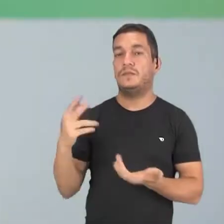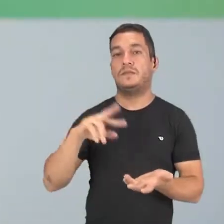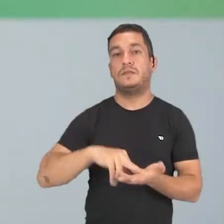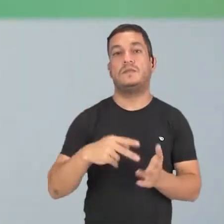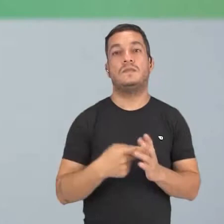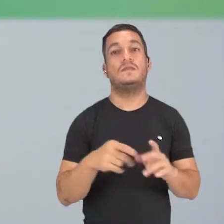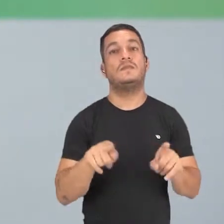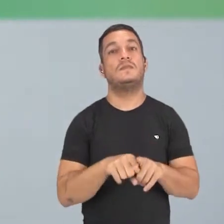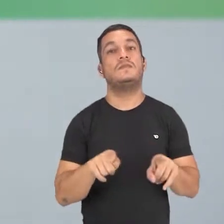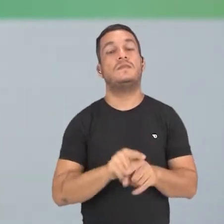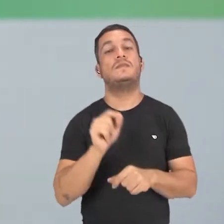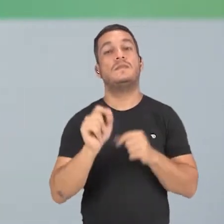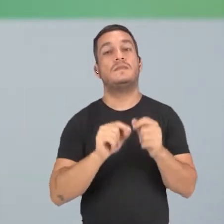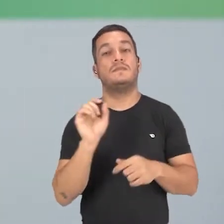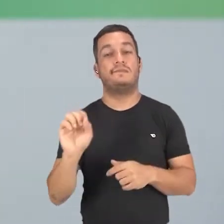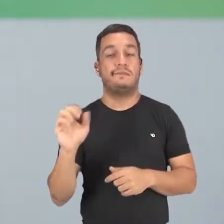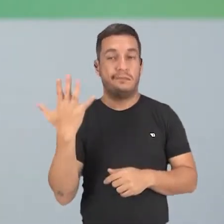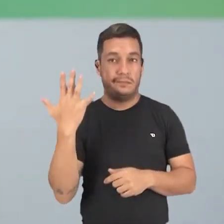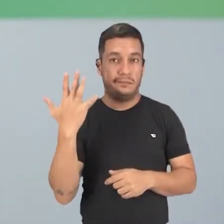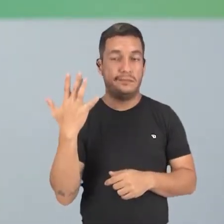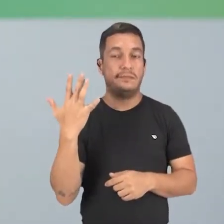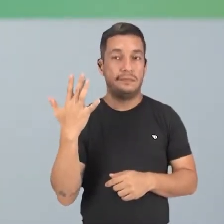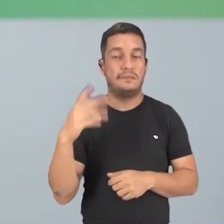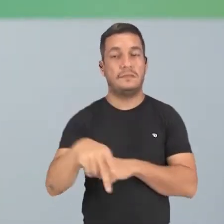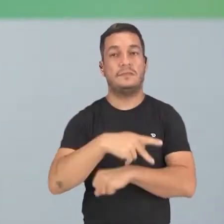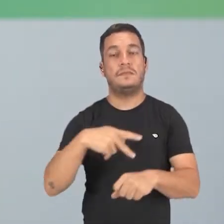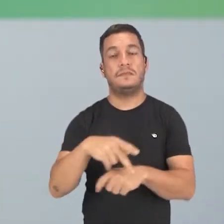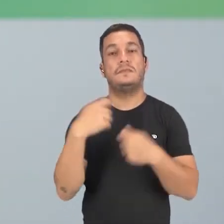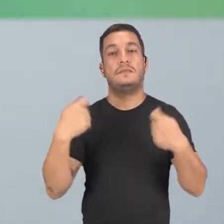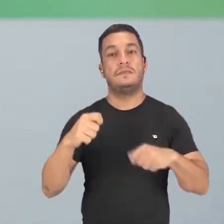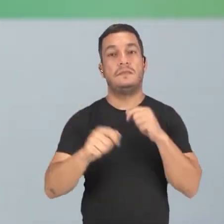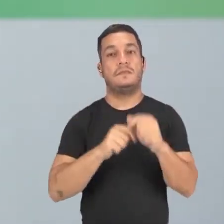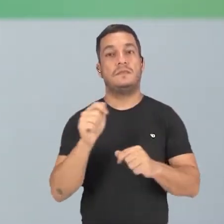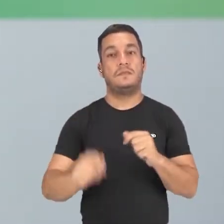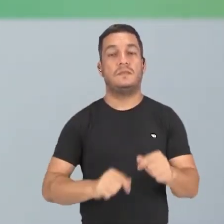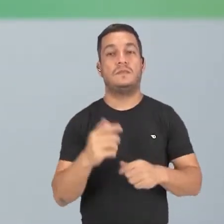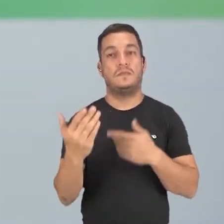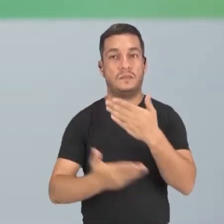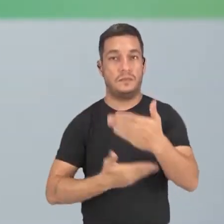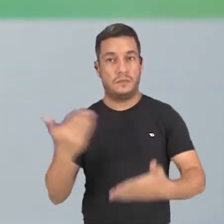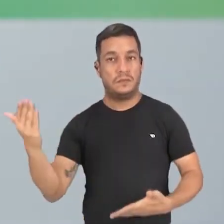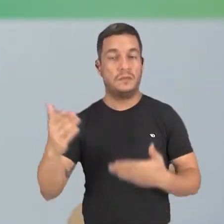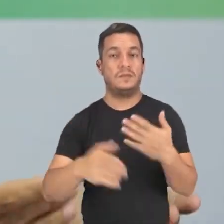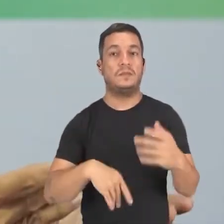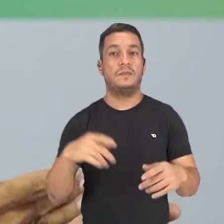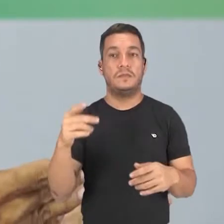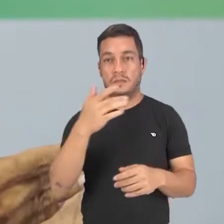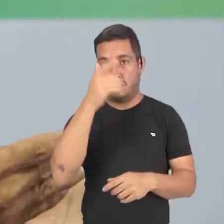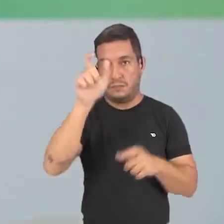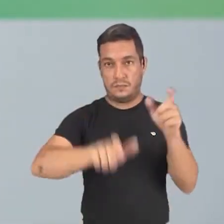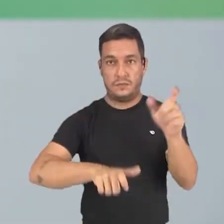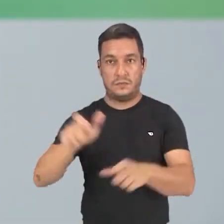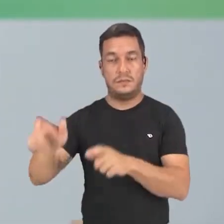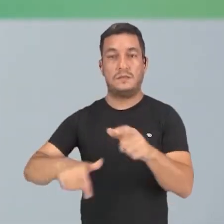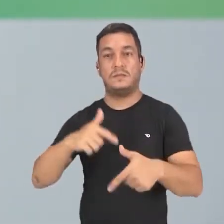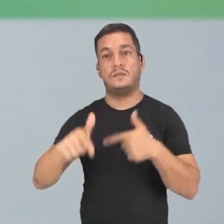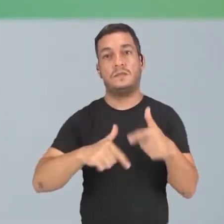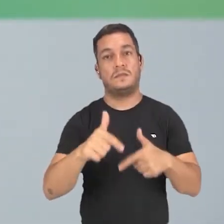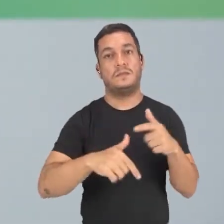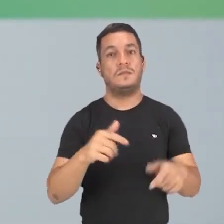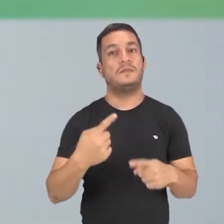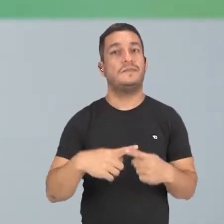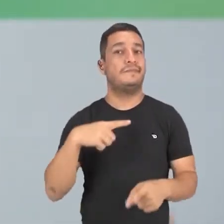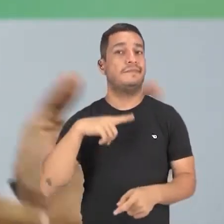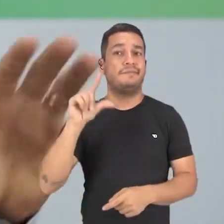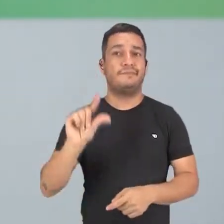Significa dizer também que a consequência disso é que este país vai precisar importar mão de obra porque tem pouca mão